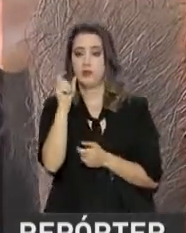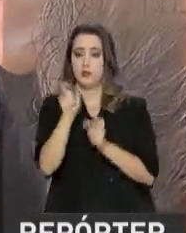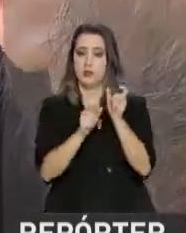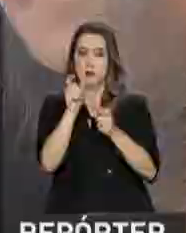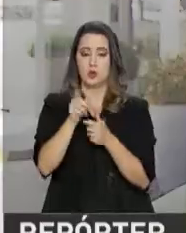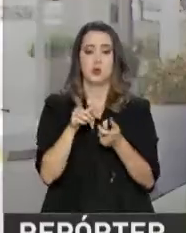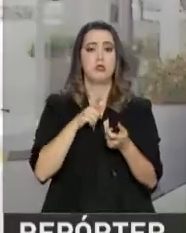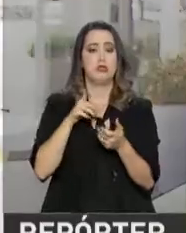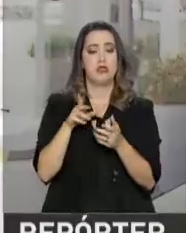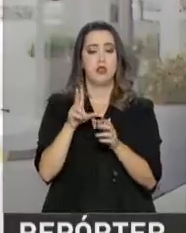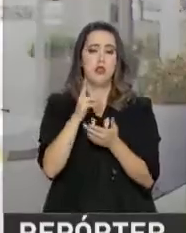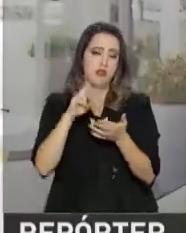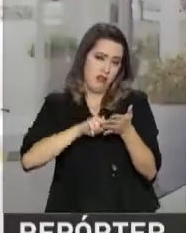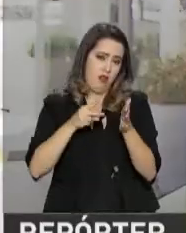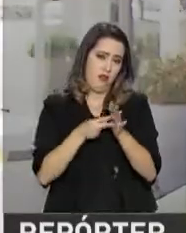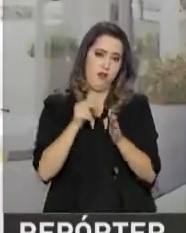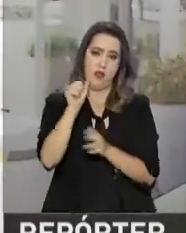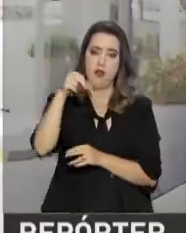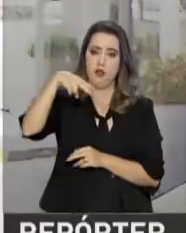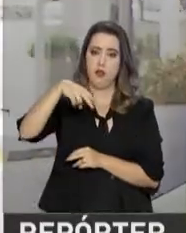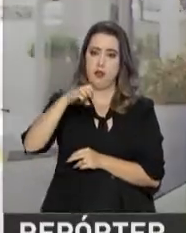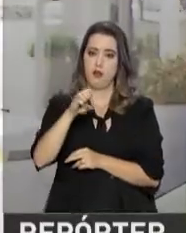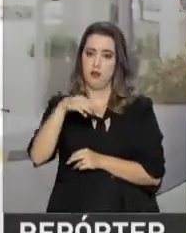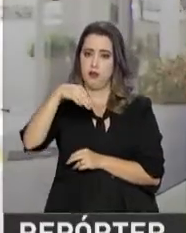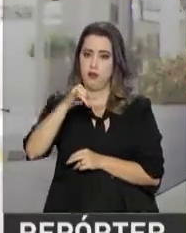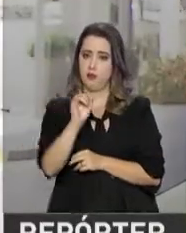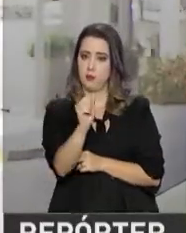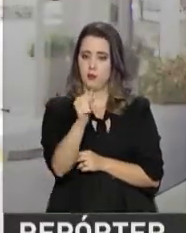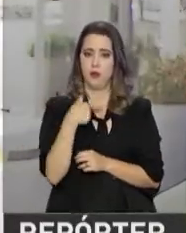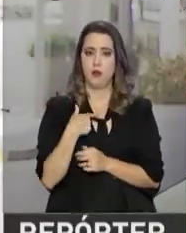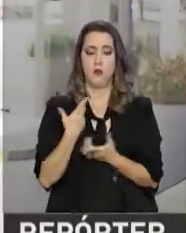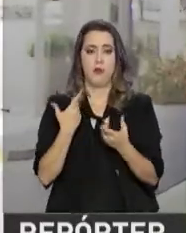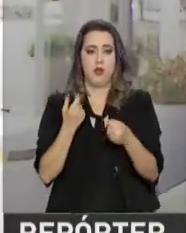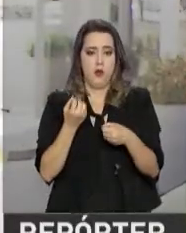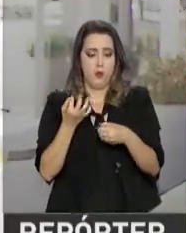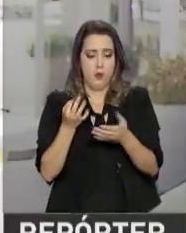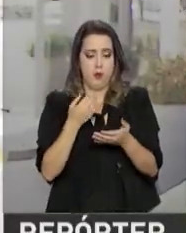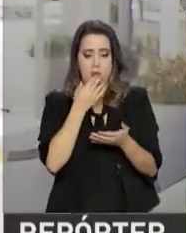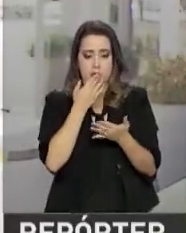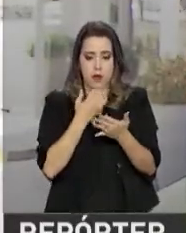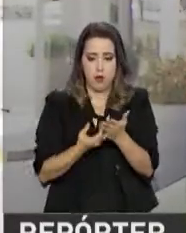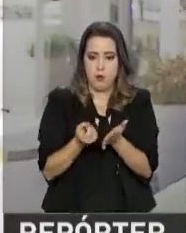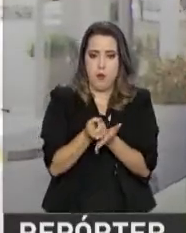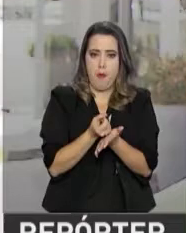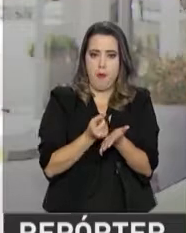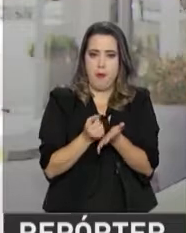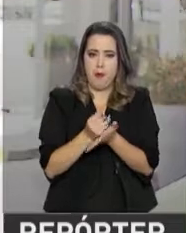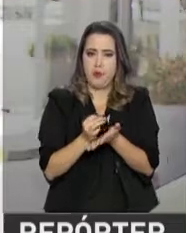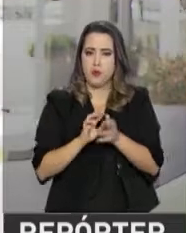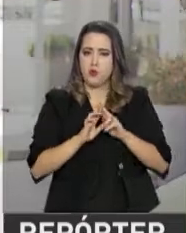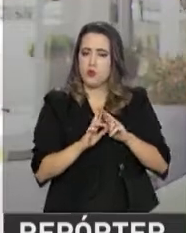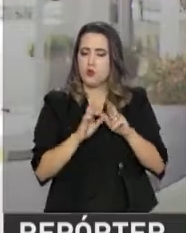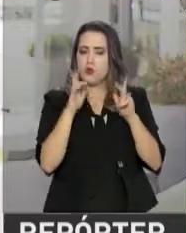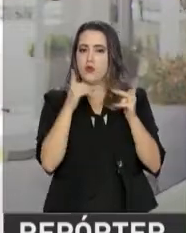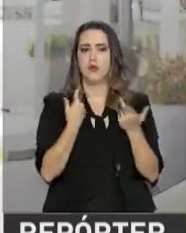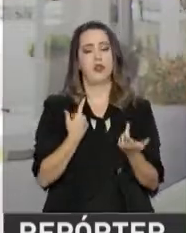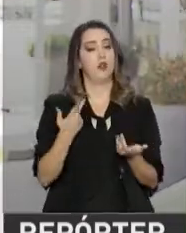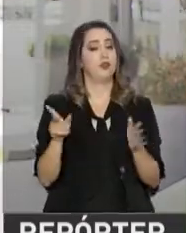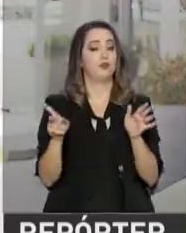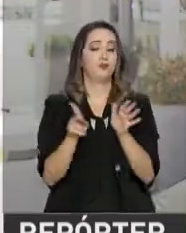de anemia é uma doença em que é uma destruição das e massas é pelo próprio organismo não é uma doença auto imune